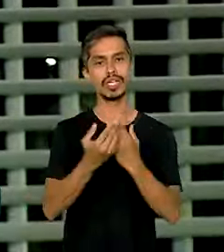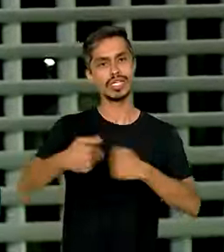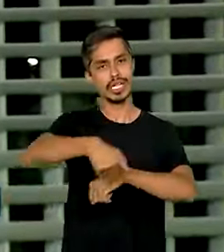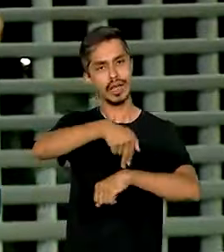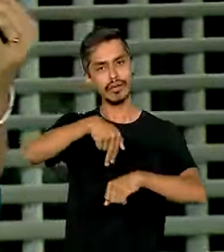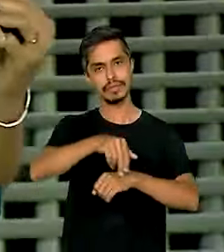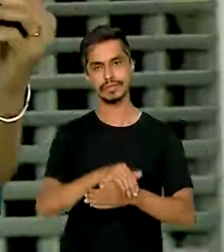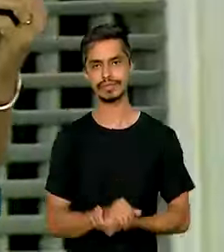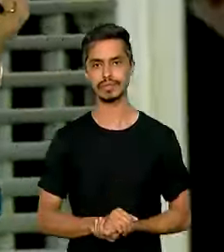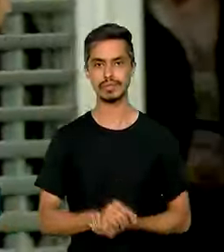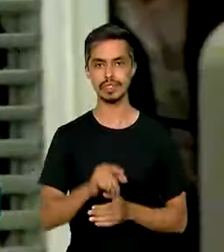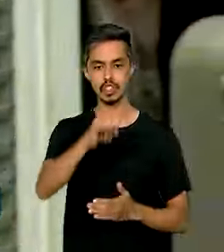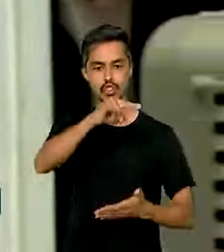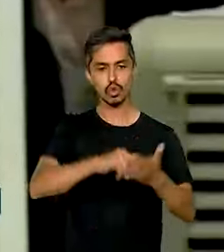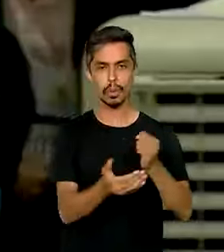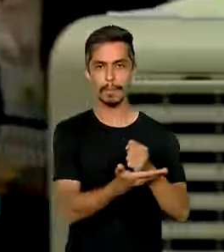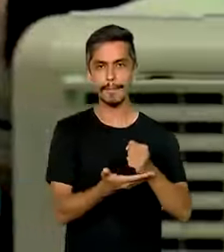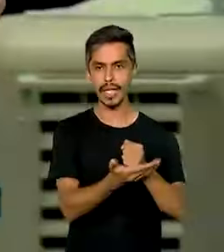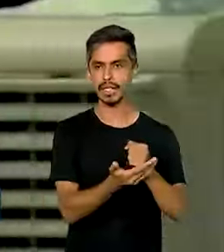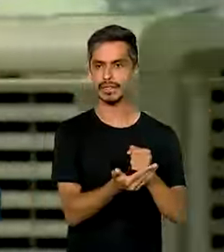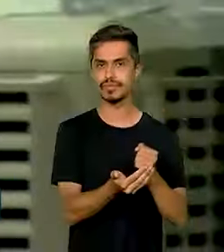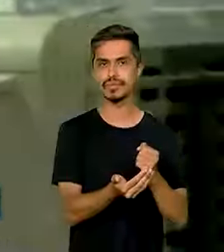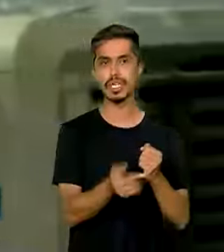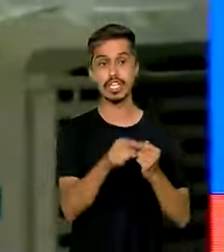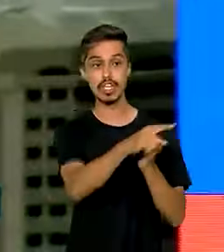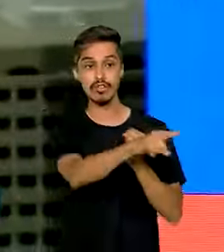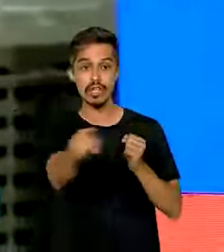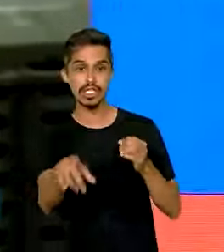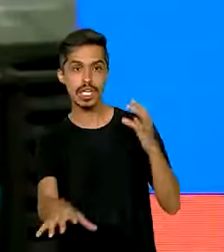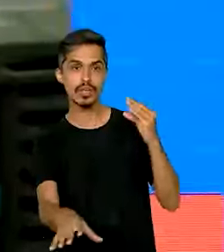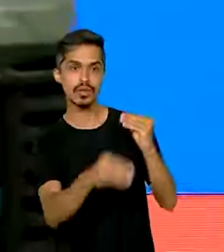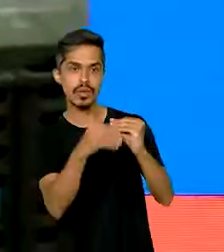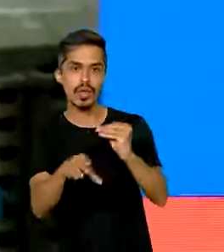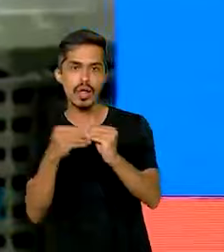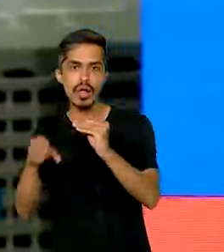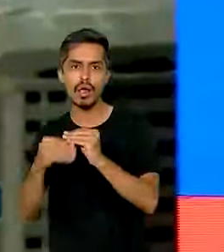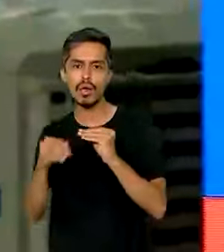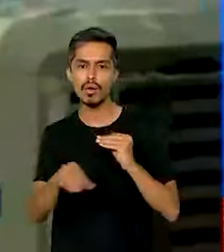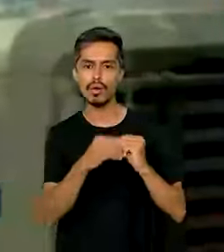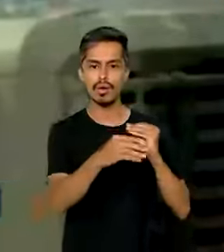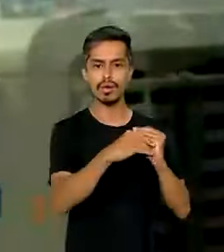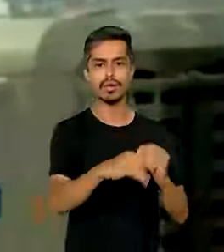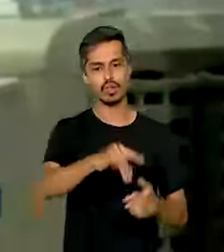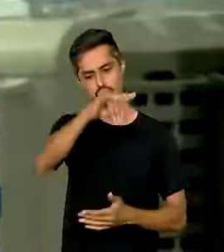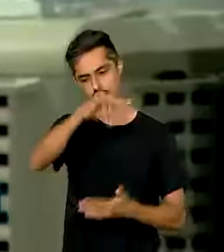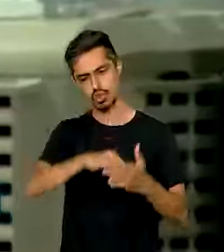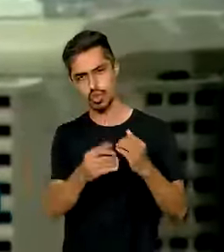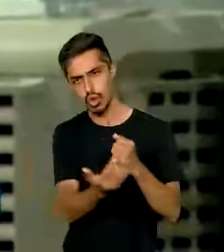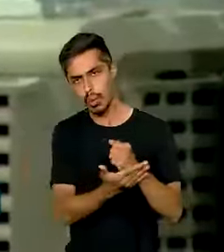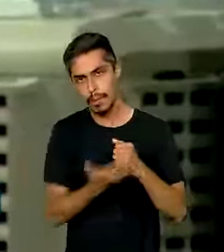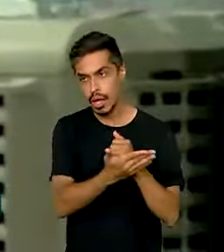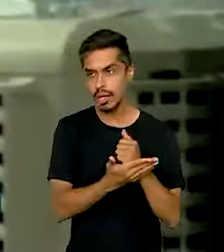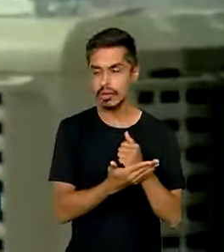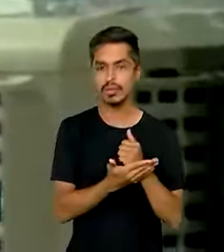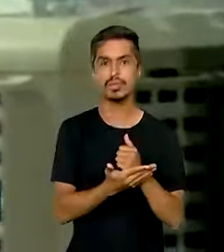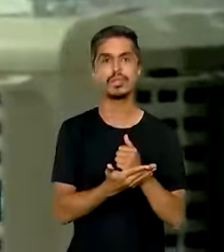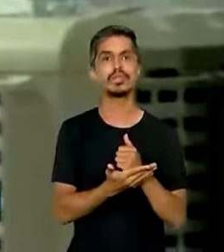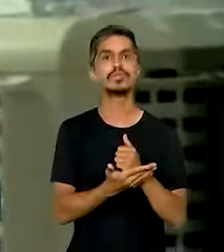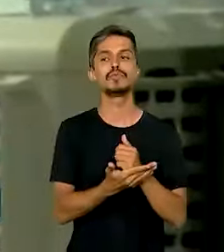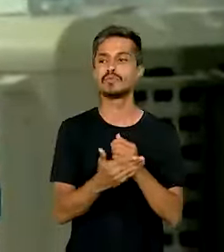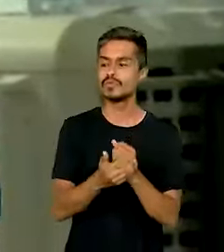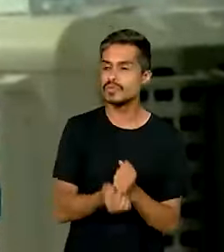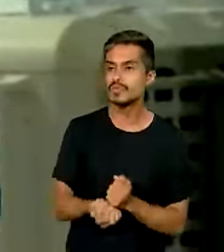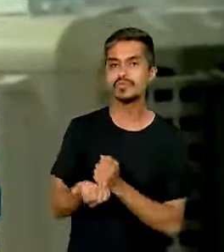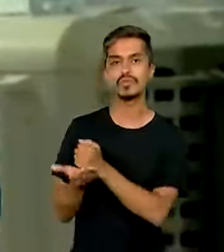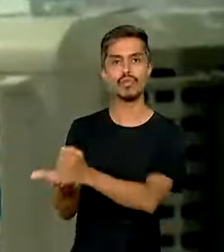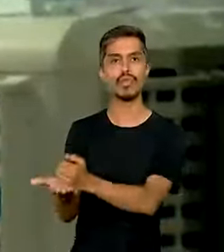É esse documento base, feito por vocês, que vai ser o documento básico, base que